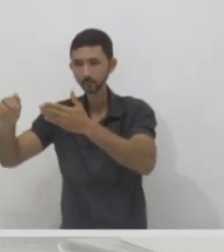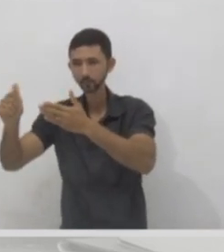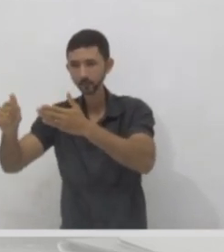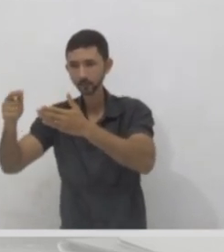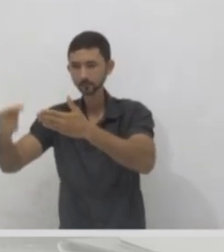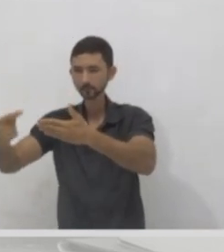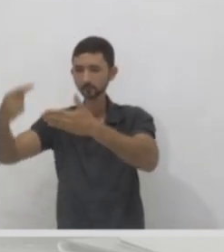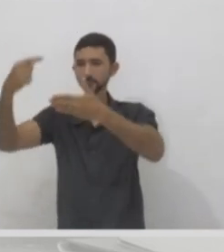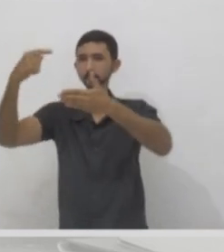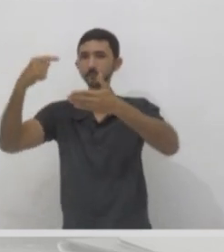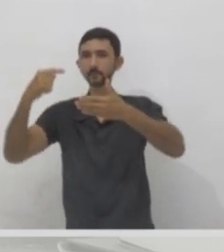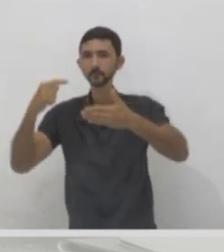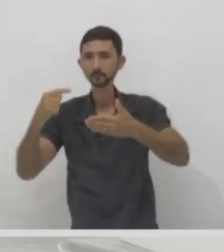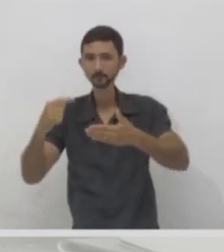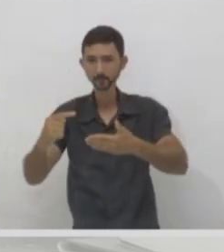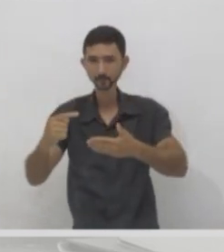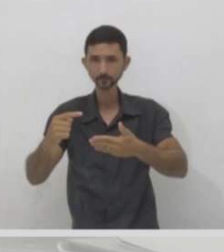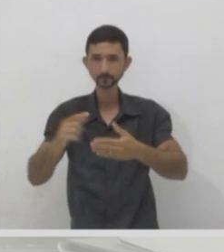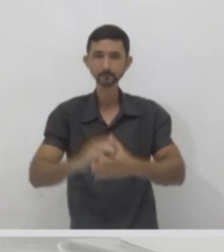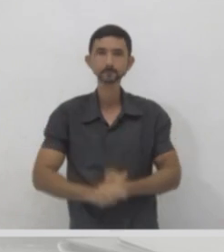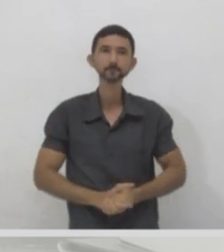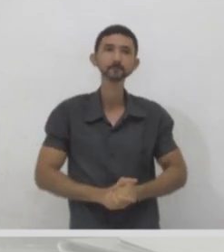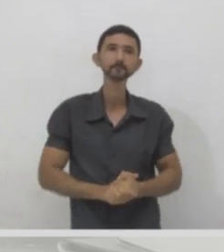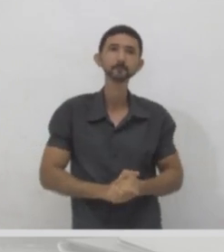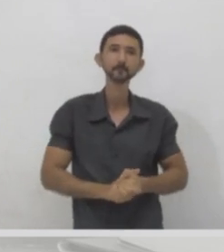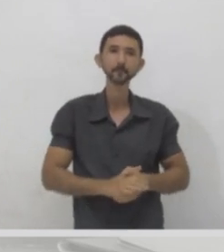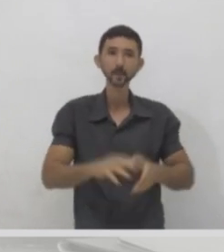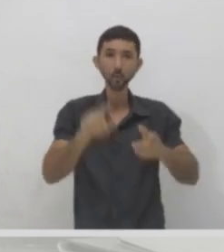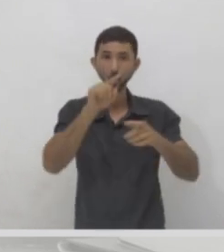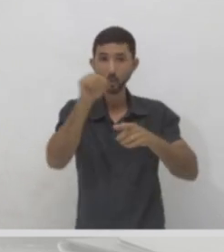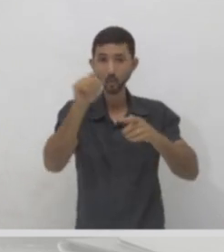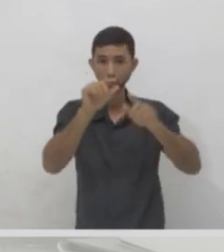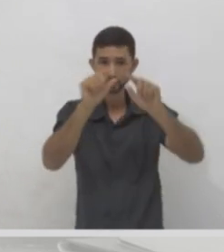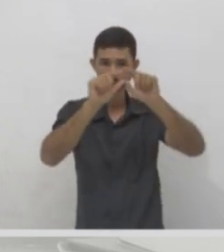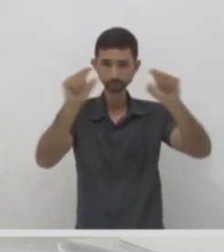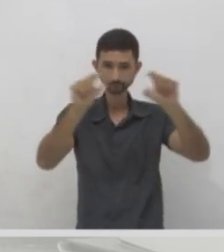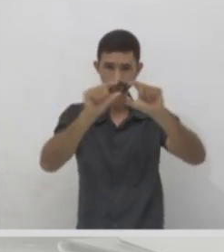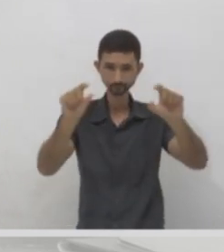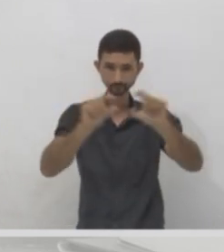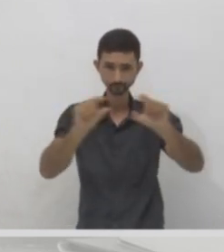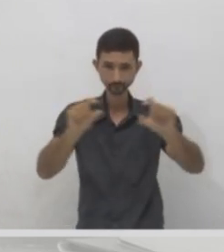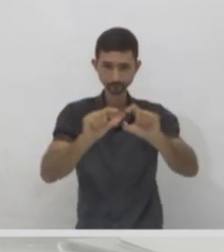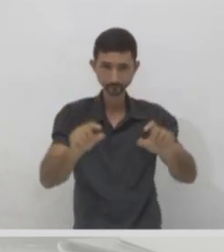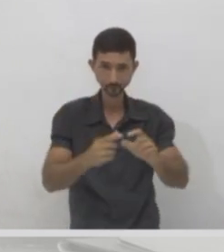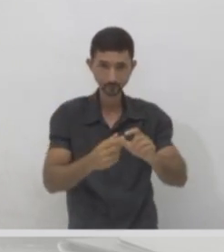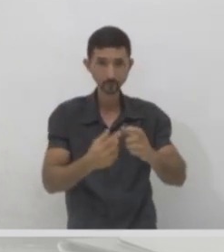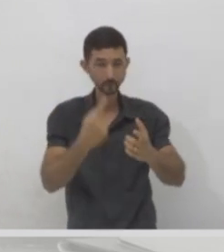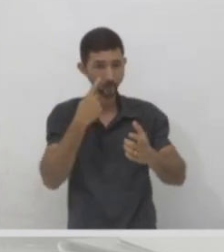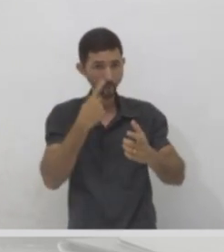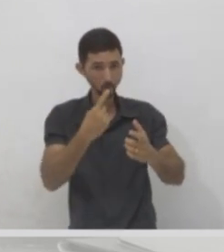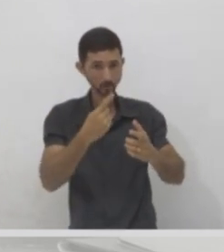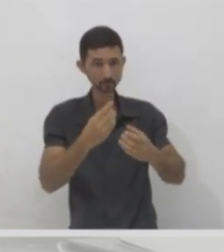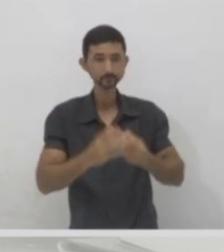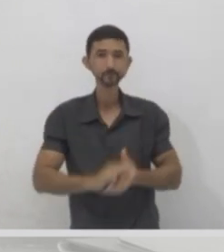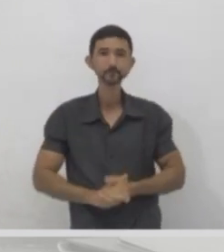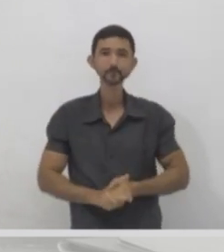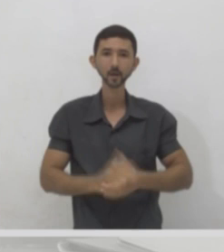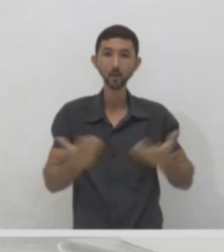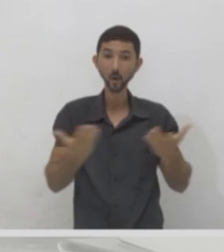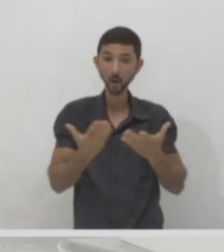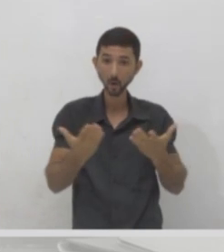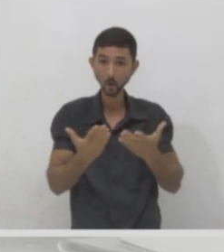segundo parágrafo. Eu coloquei aí essas linhas para vocês olharem bem a estrutura do texto narrativo. E agora, nós